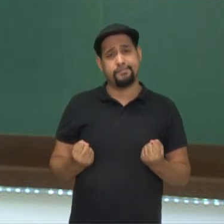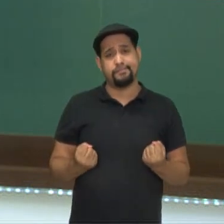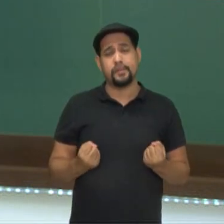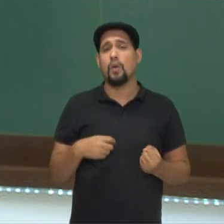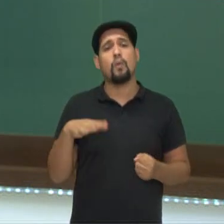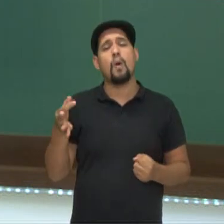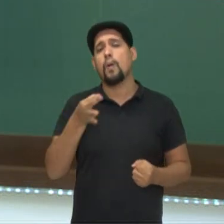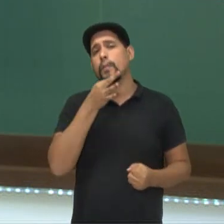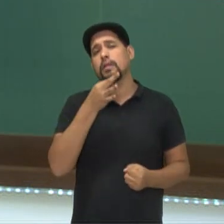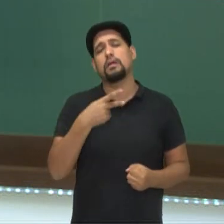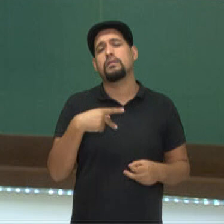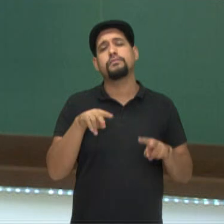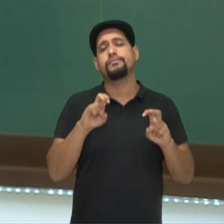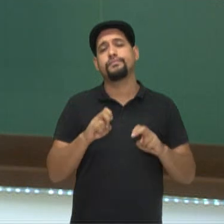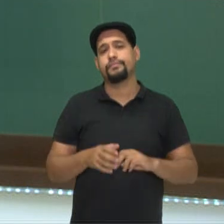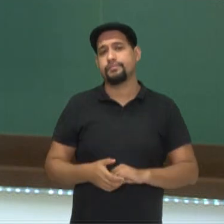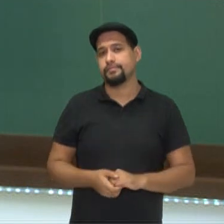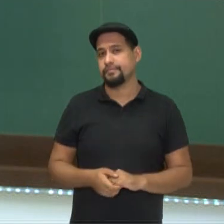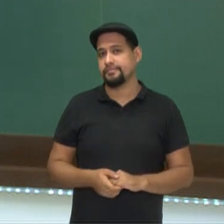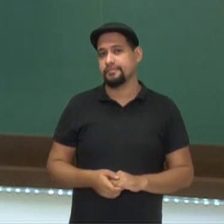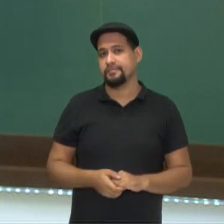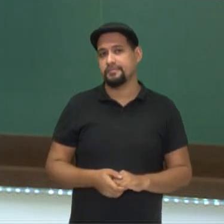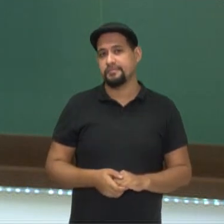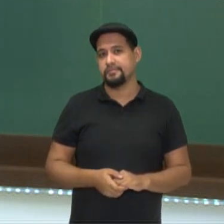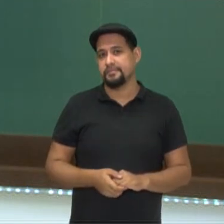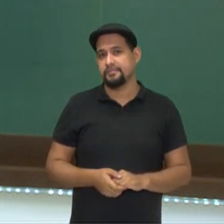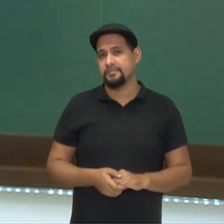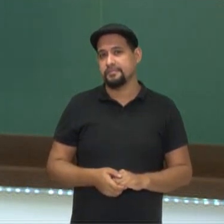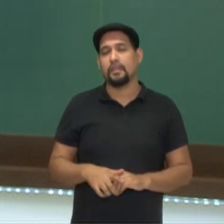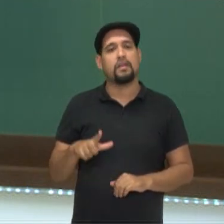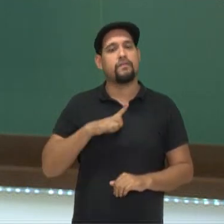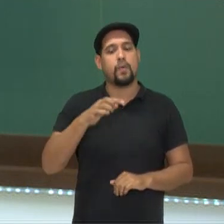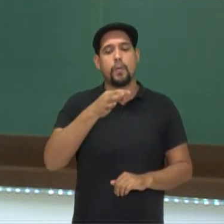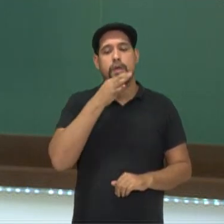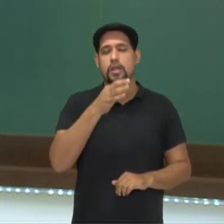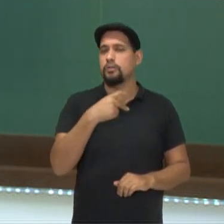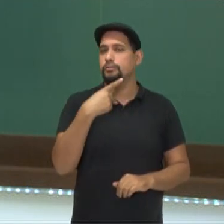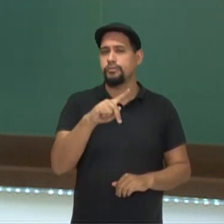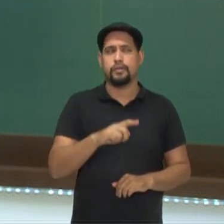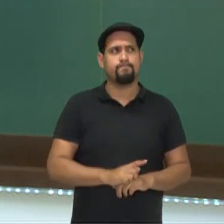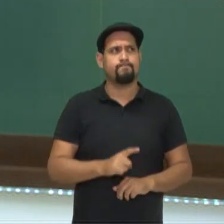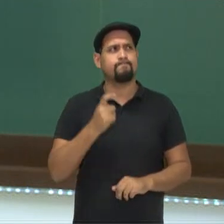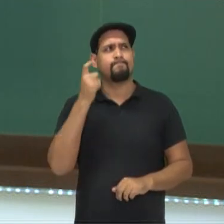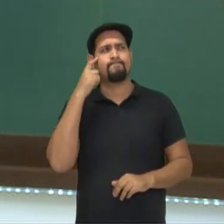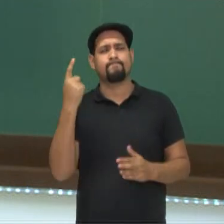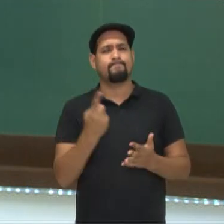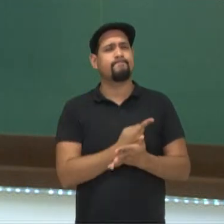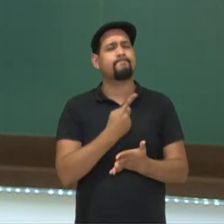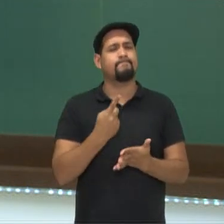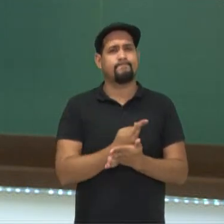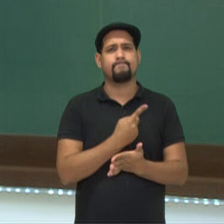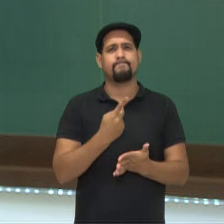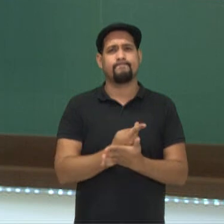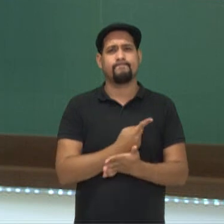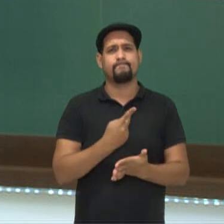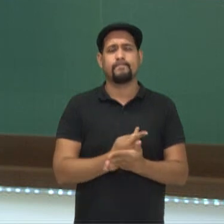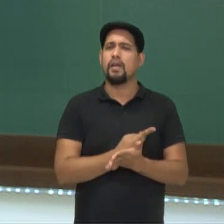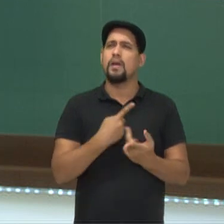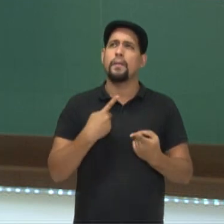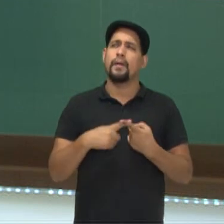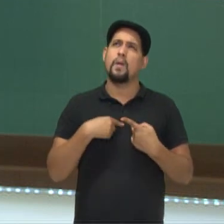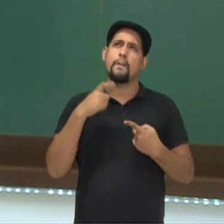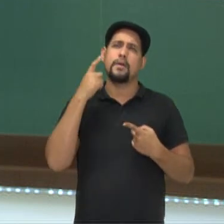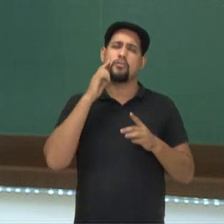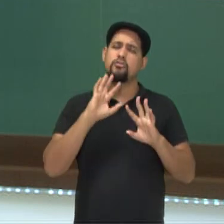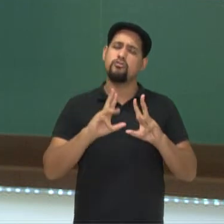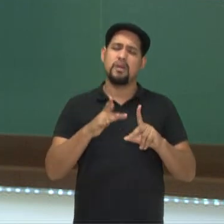sua opinião sobre esse assunto? Então você vai dar aí sua opinião. Poxa, professor, eu acho super errado, porque eu acho que todo